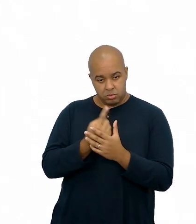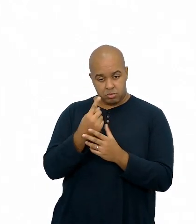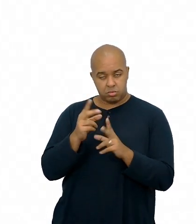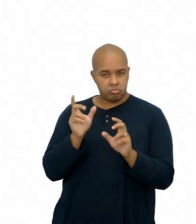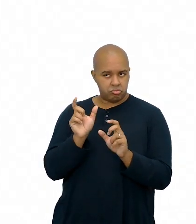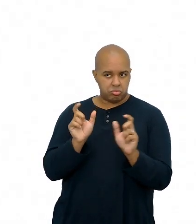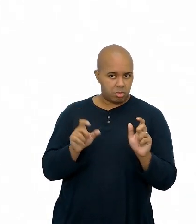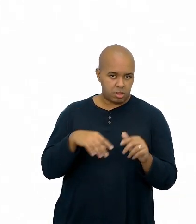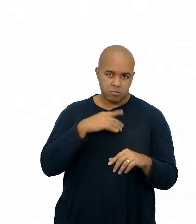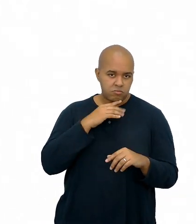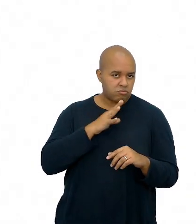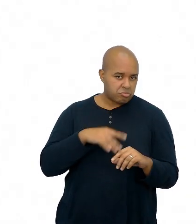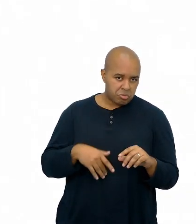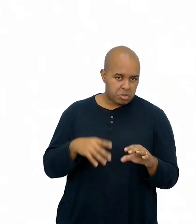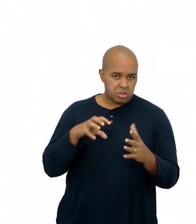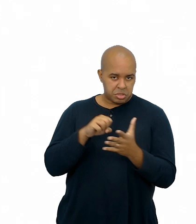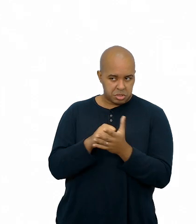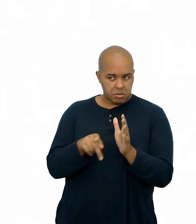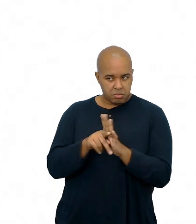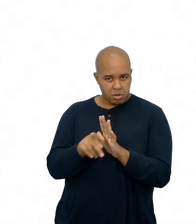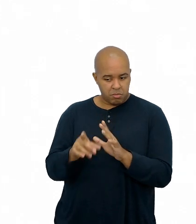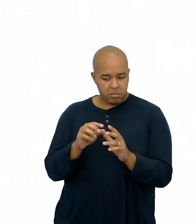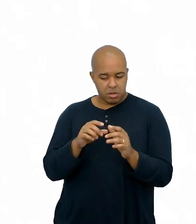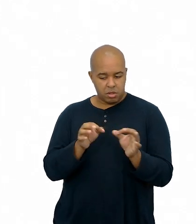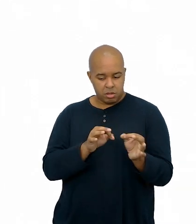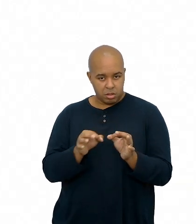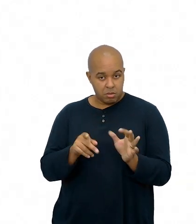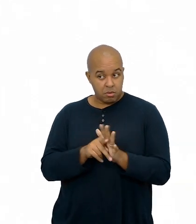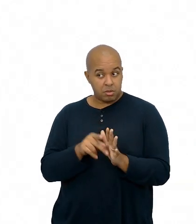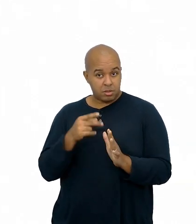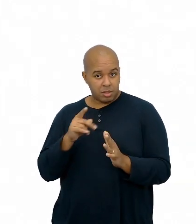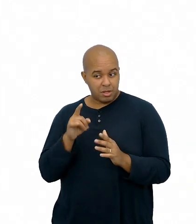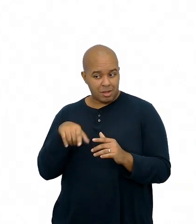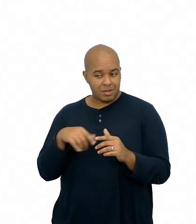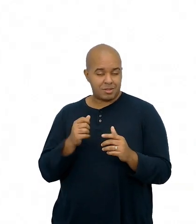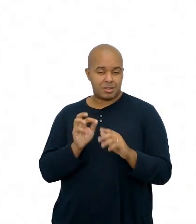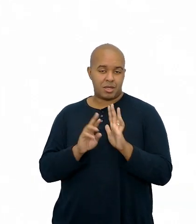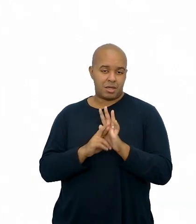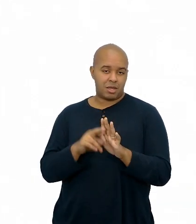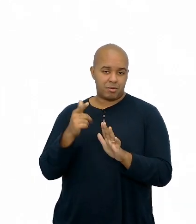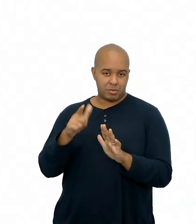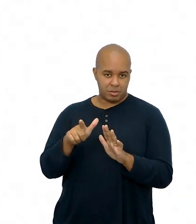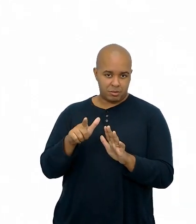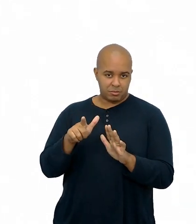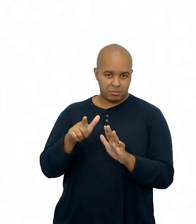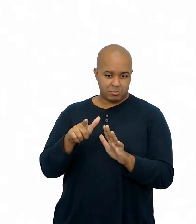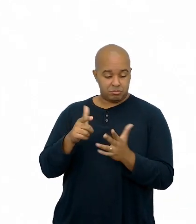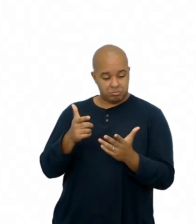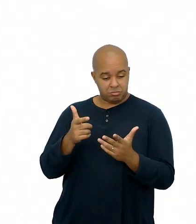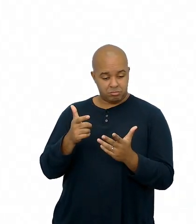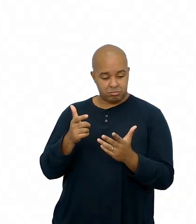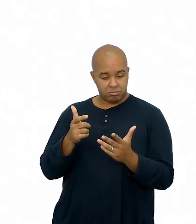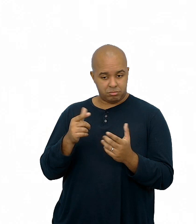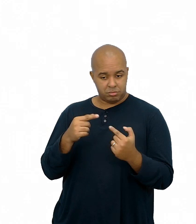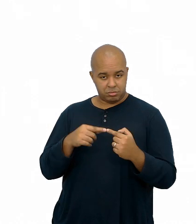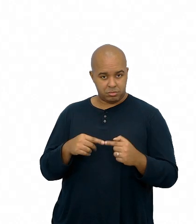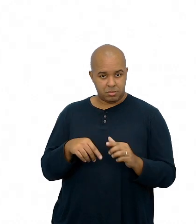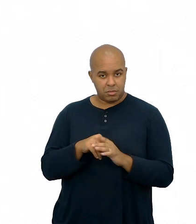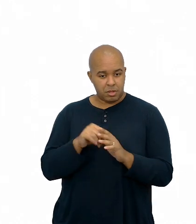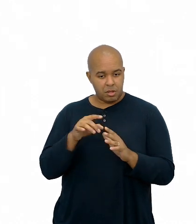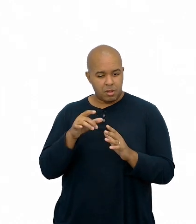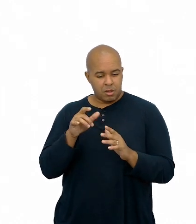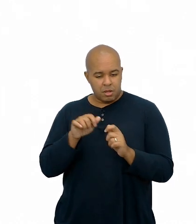termo desconhecido e registrar a regularidade dessa repetição. Então, Tabechi